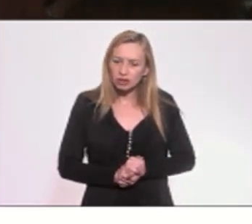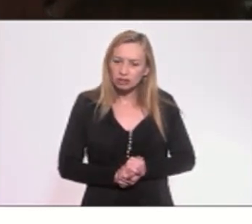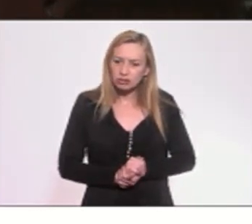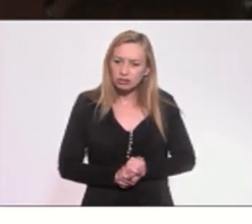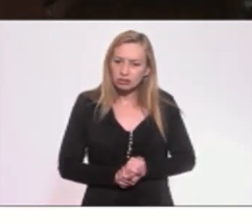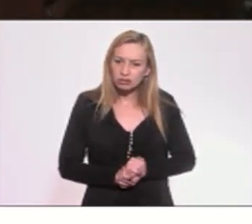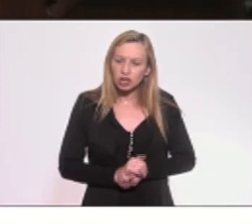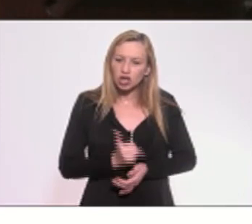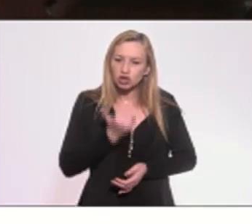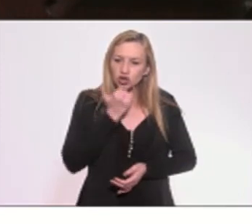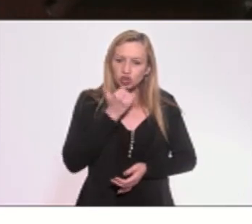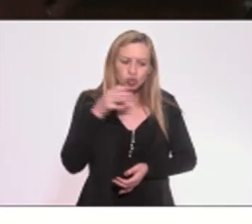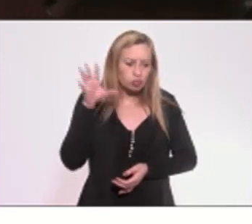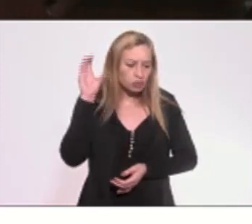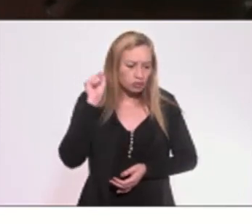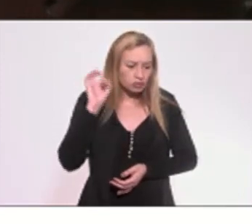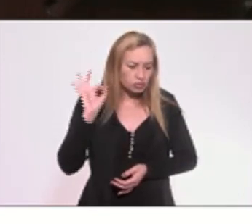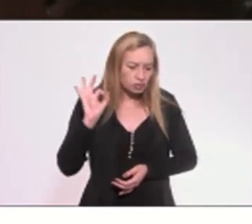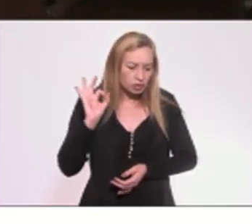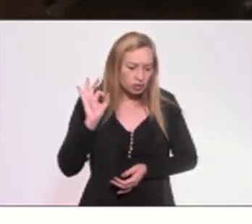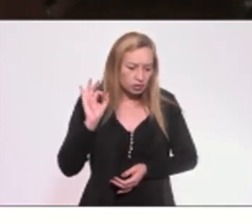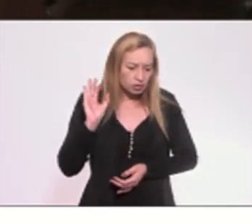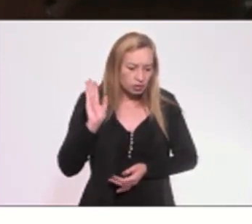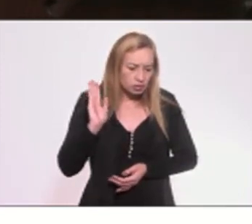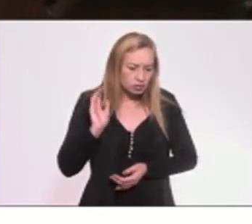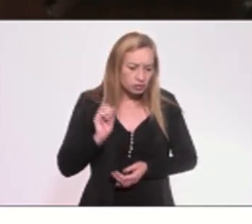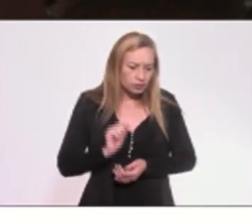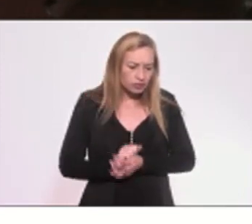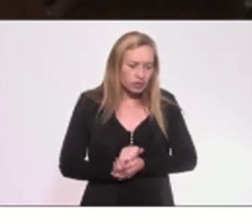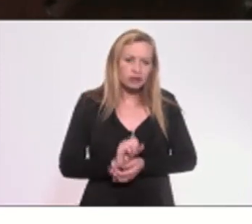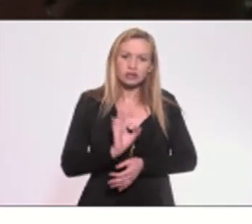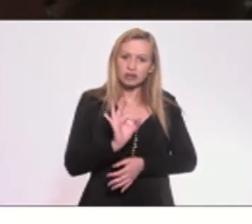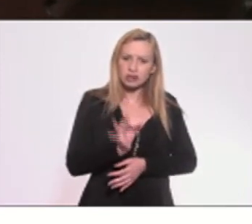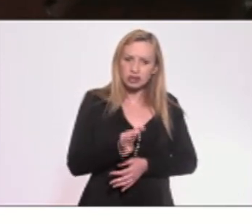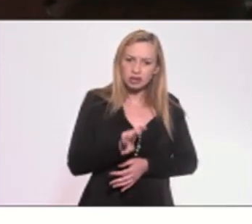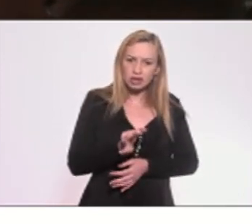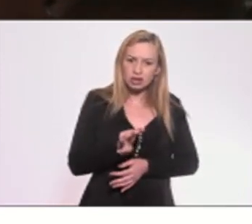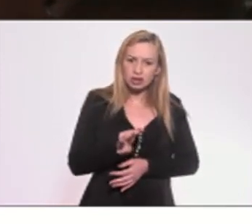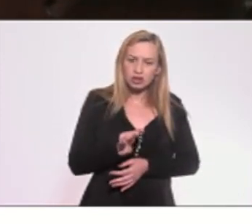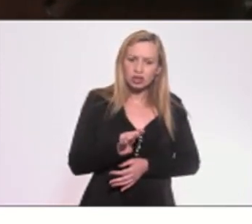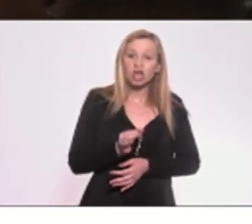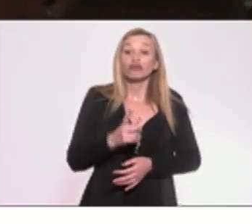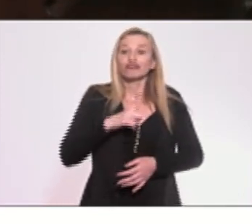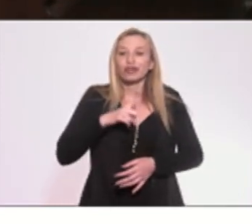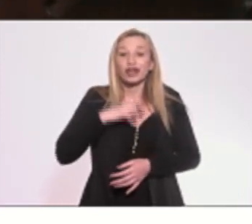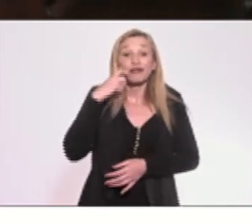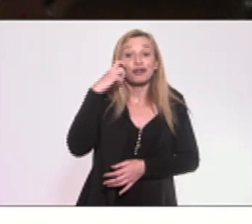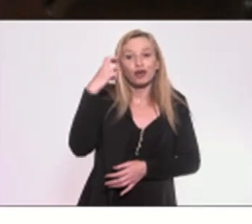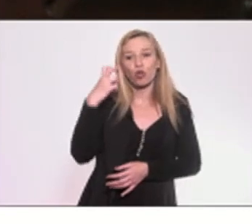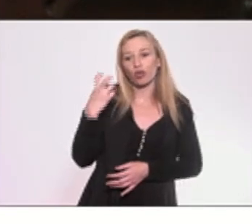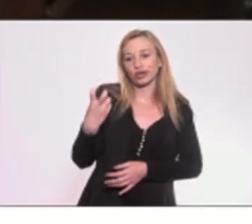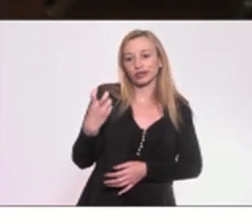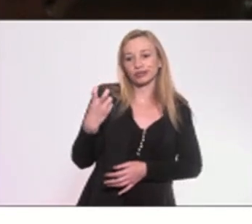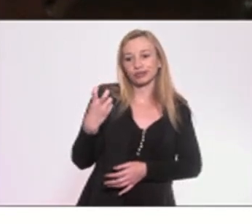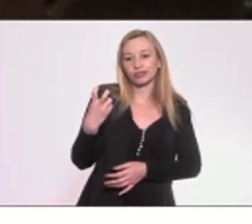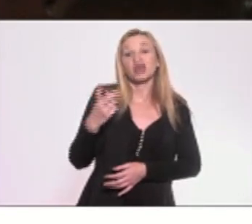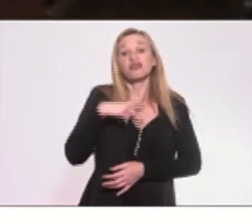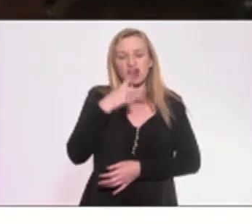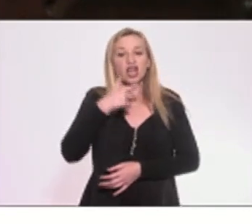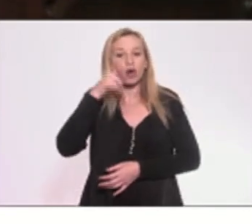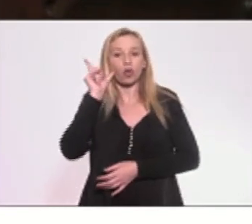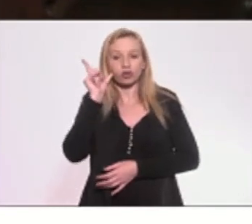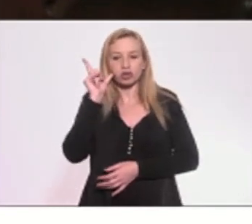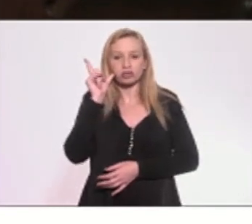Sem problema algum. Então, que fique claro, eu teria vergonha, caros companheiros, e falei ontem na